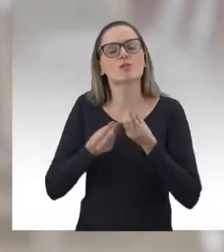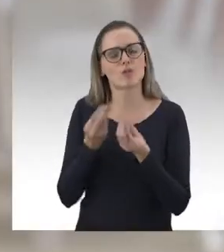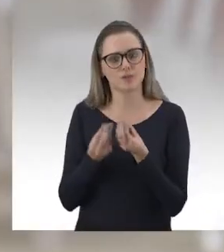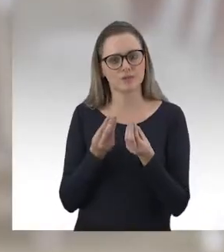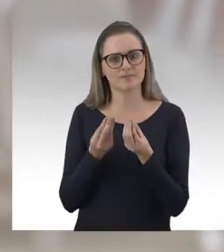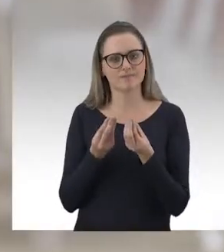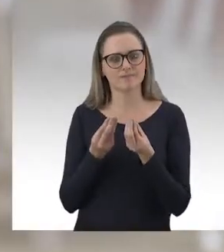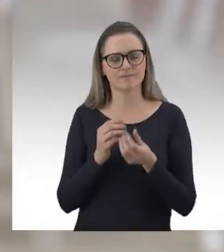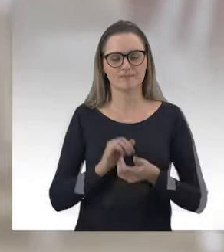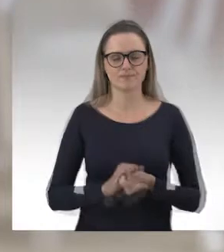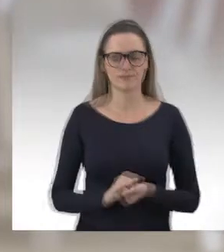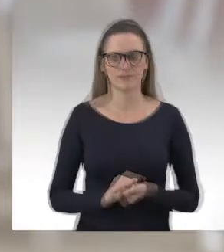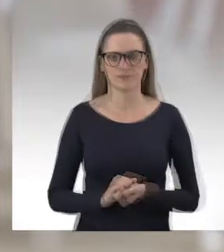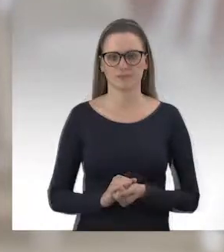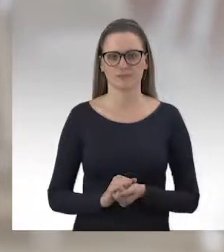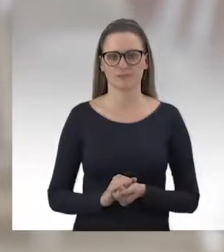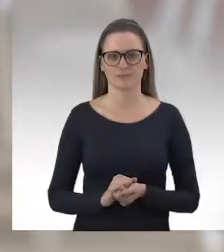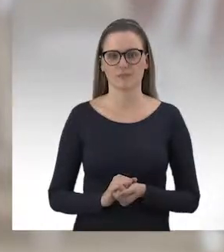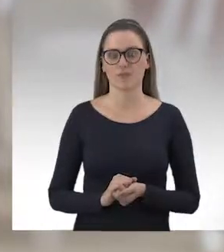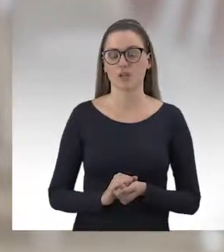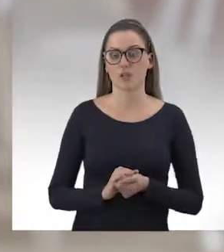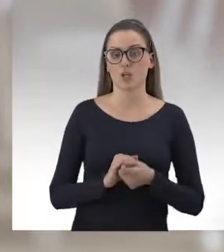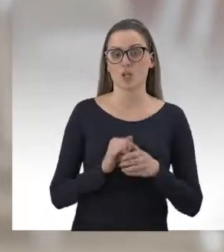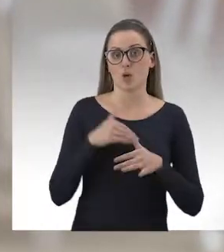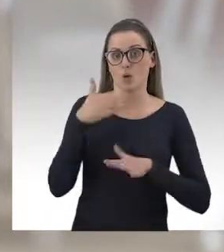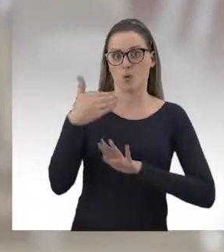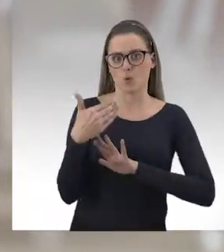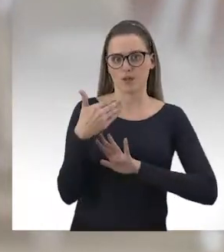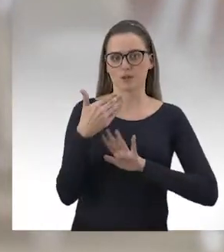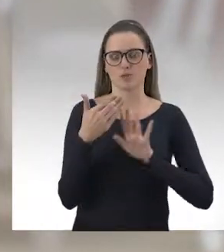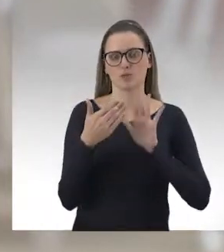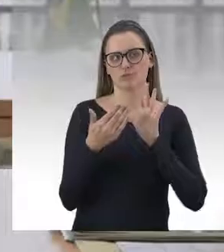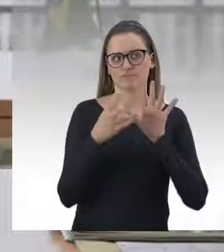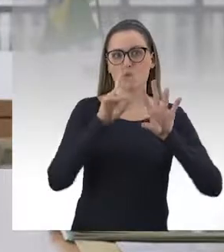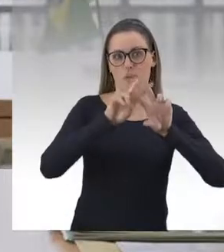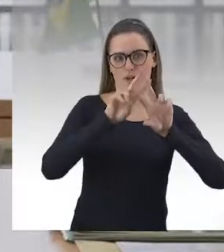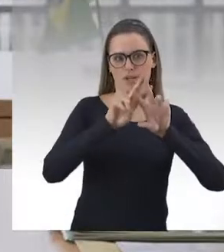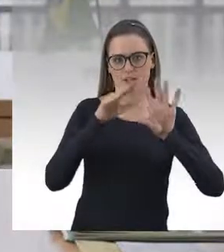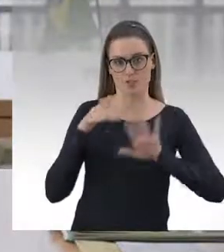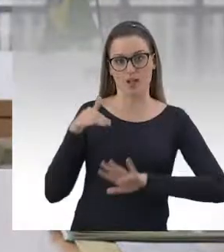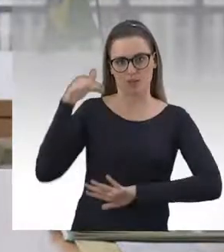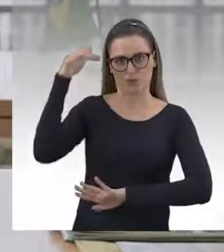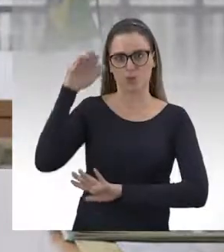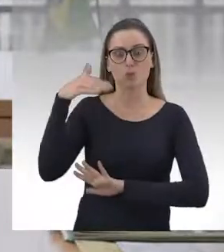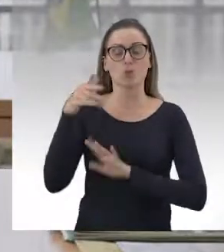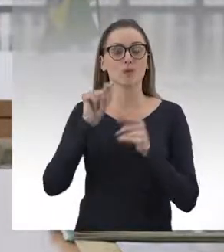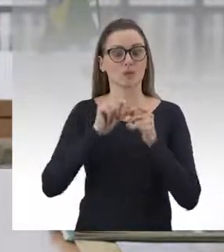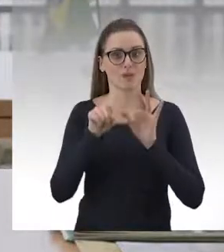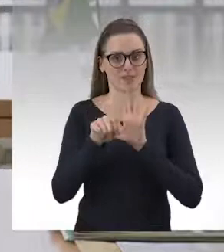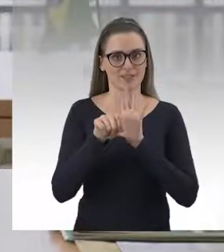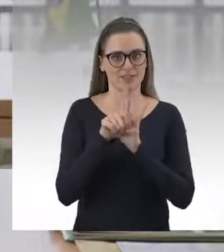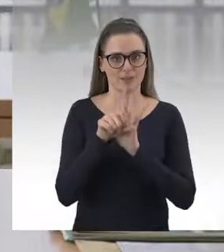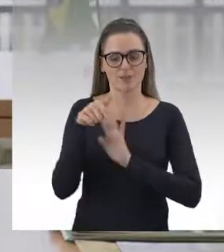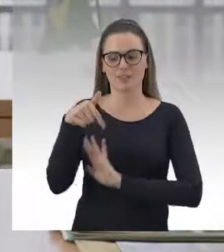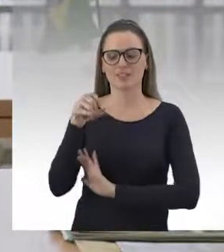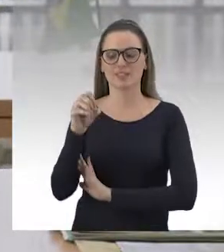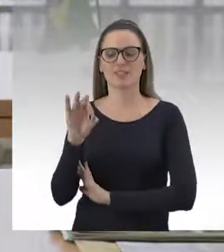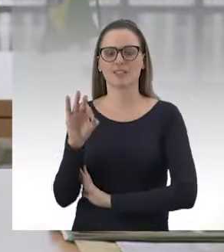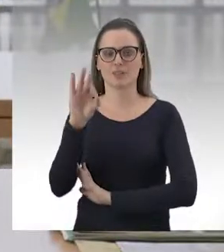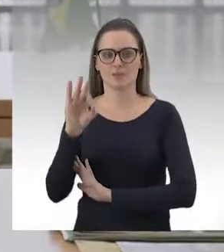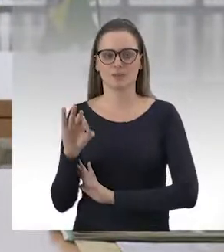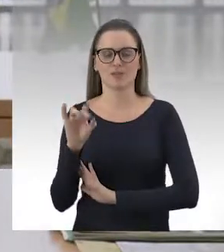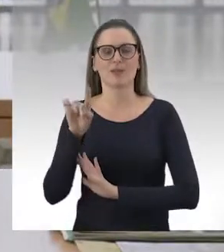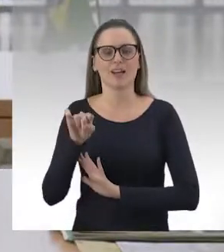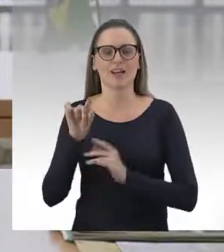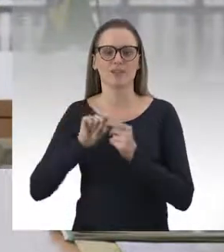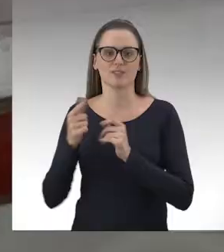esse viés, né? No sistema adulto, para se ter um exemplo dos que cometem crime, 70%